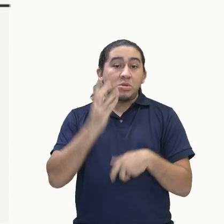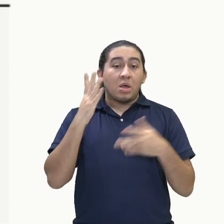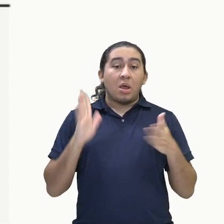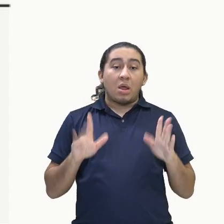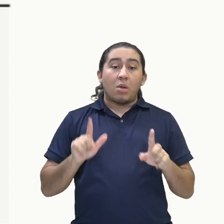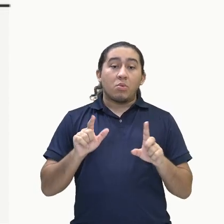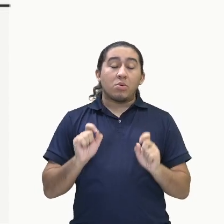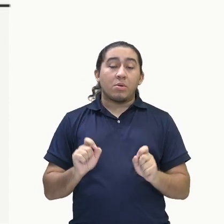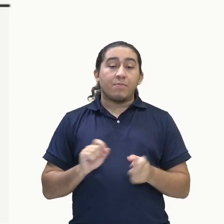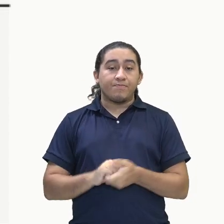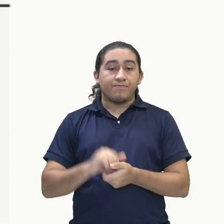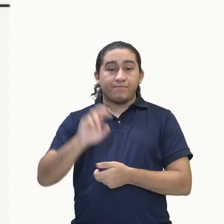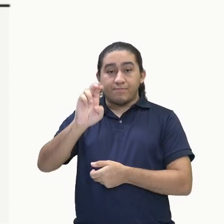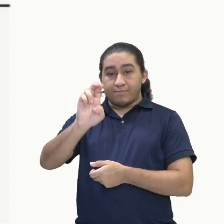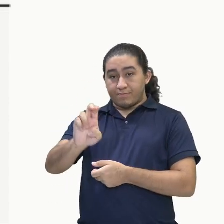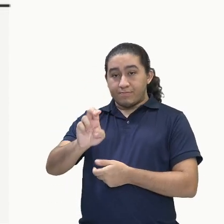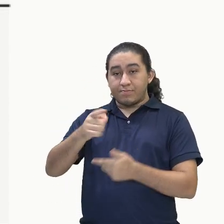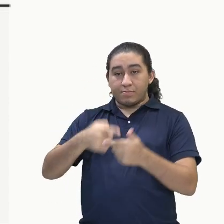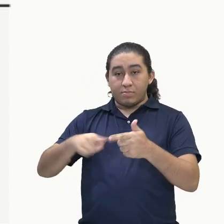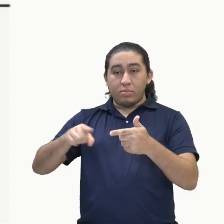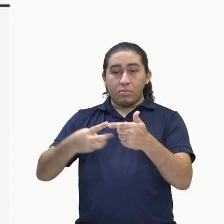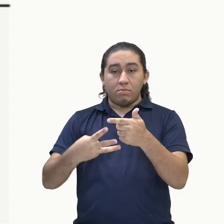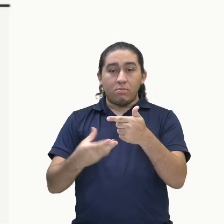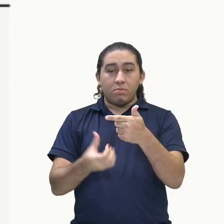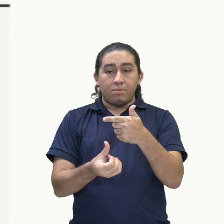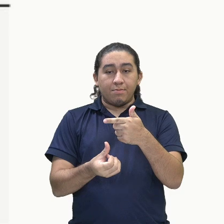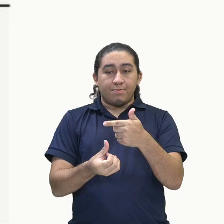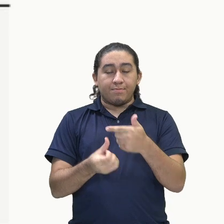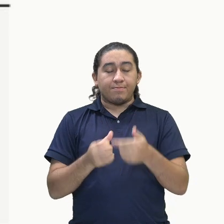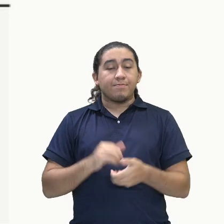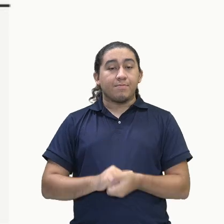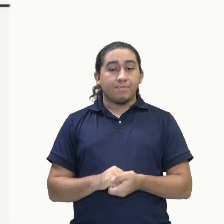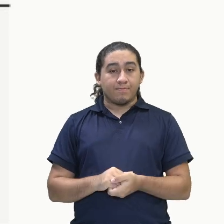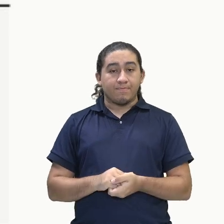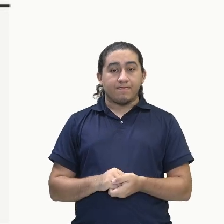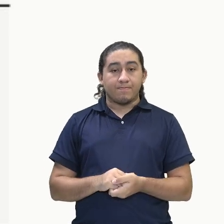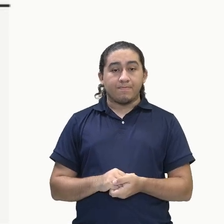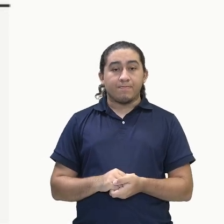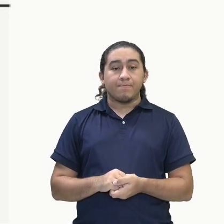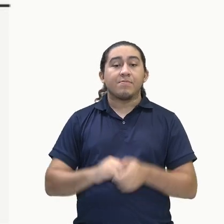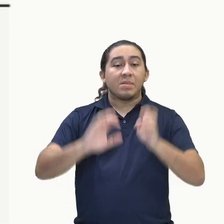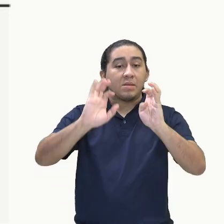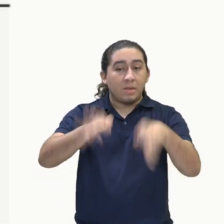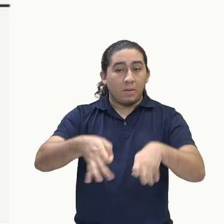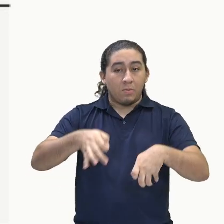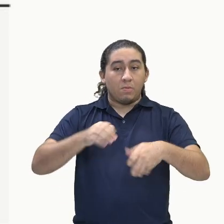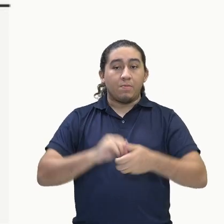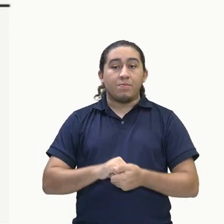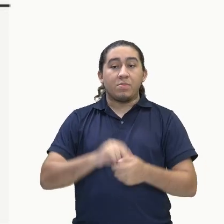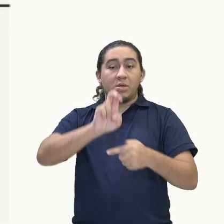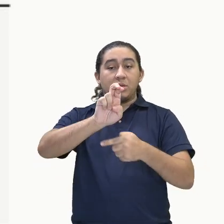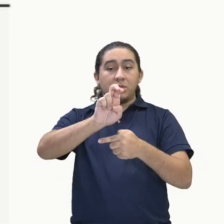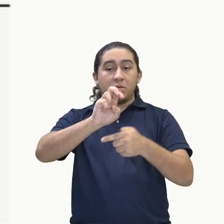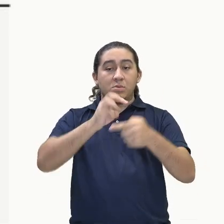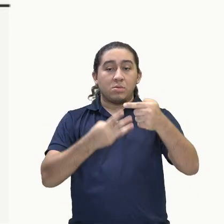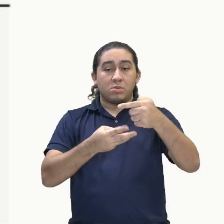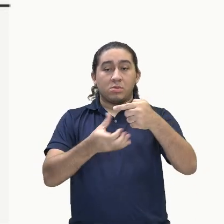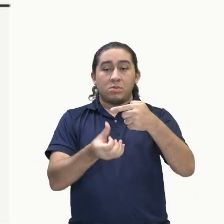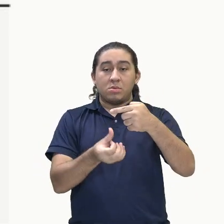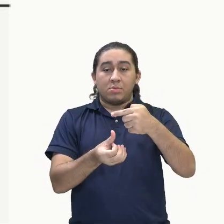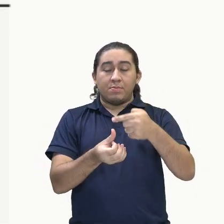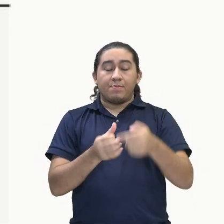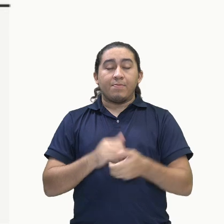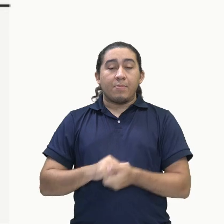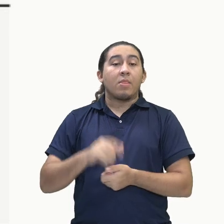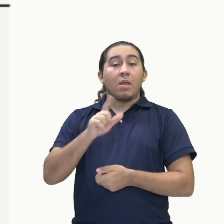5 dividido por 36. Certo? 5 dividido por 36.